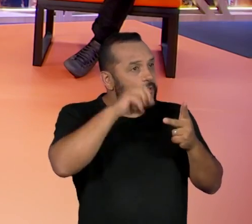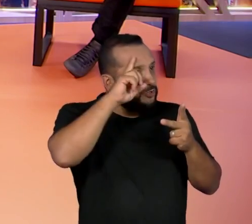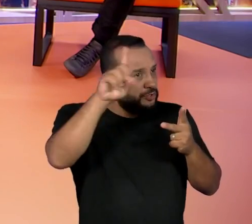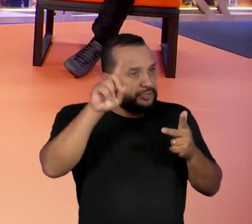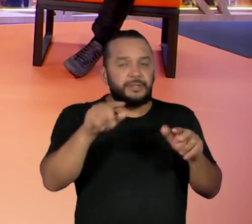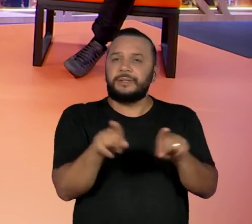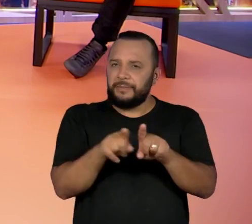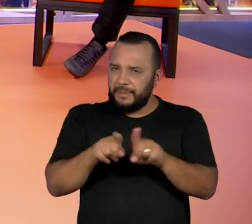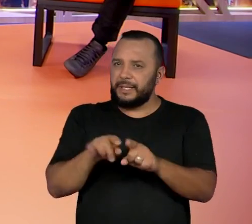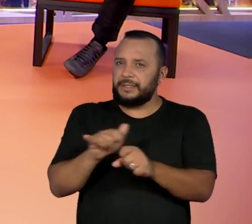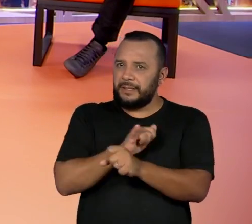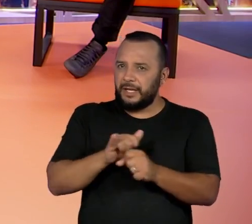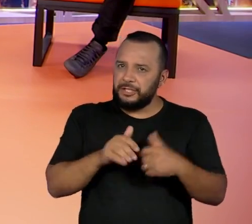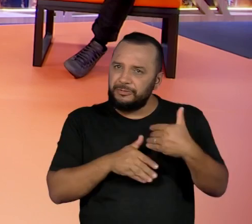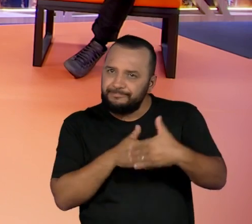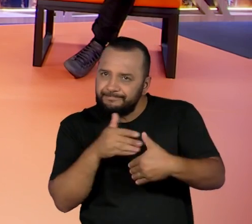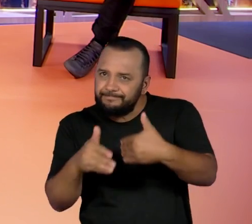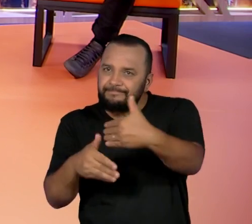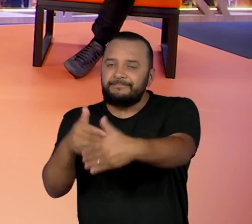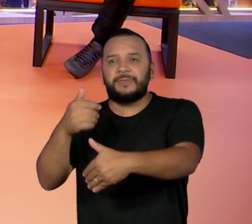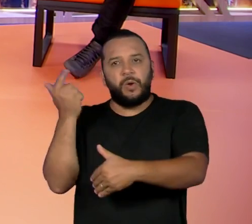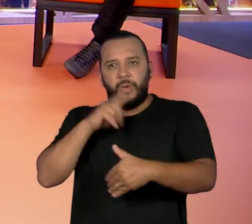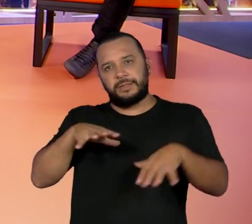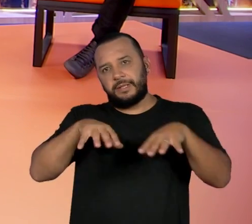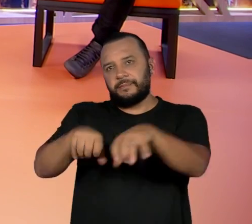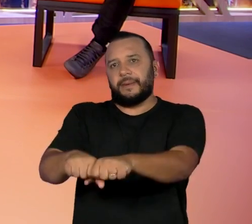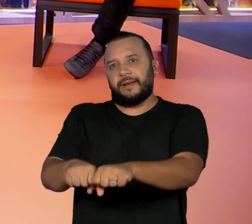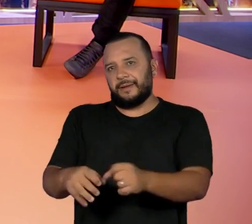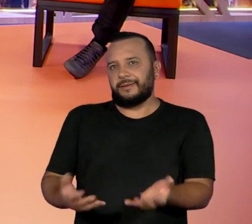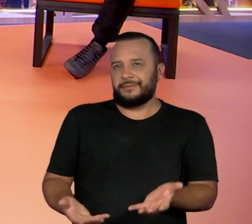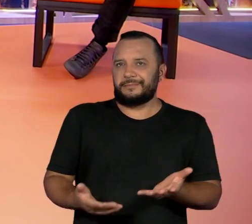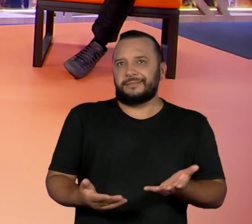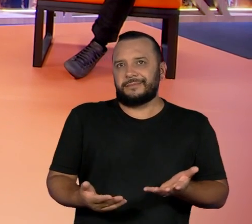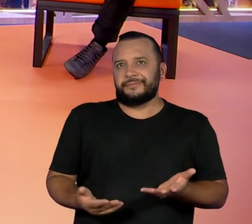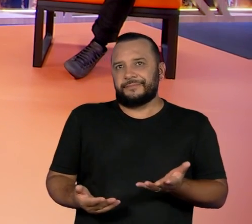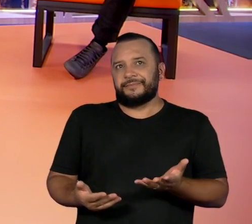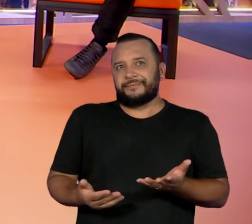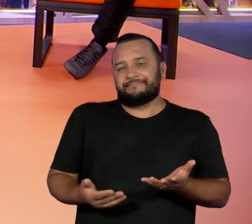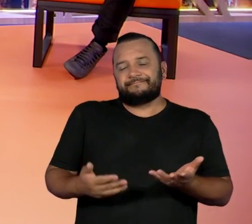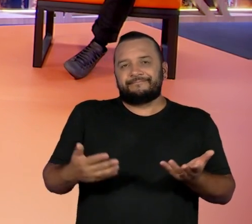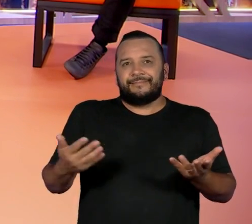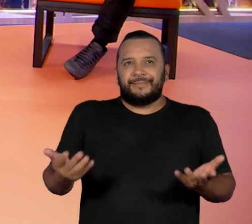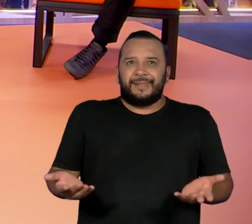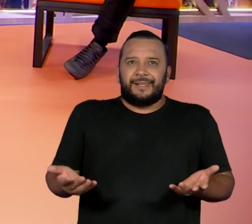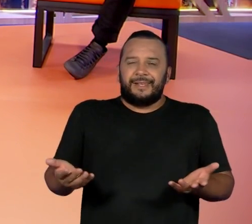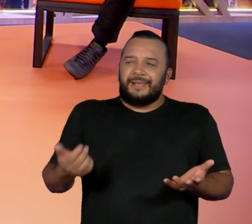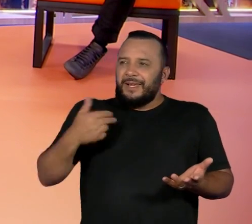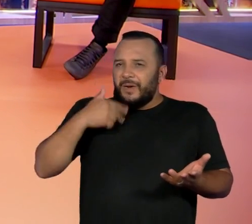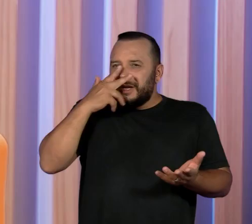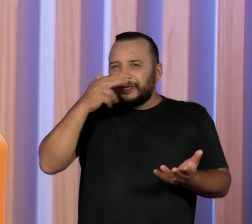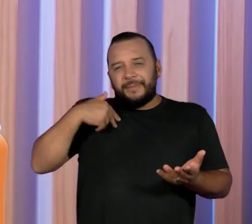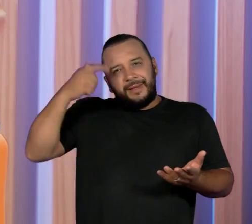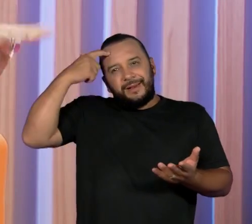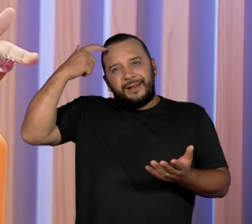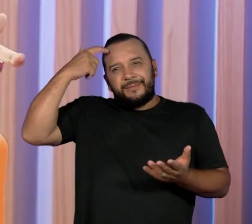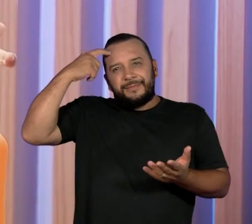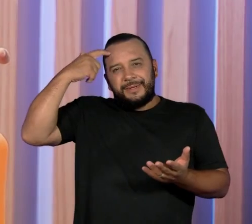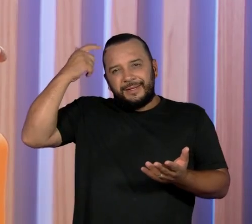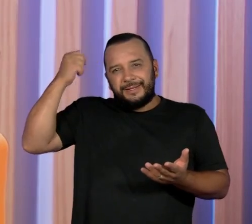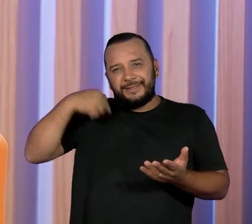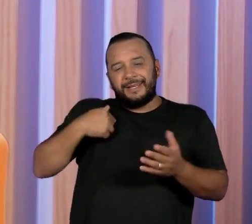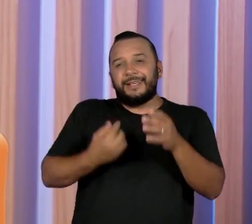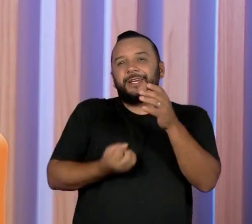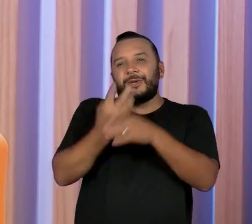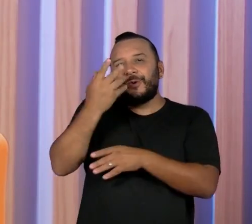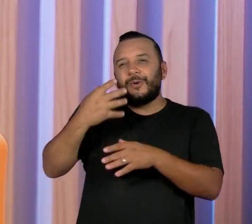um caminho e ia conseguindo fazer aquilo de alguma forma. Então, talvez seja a minha cabeça que forjou um